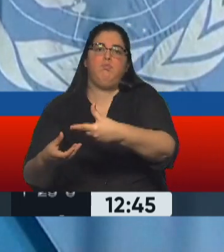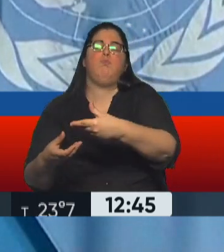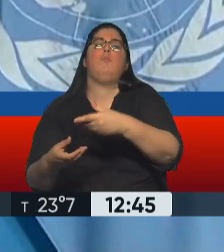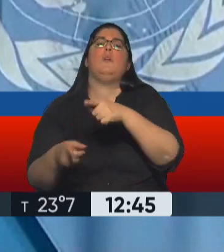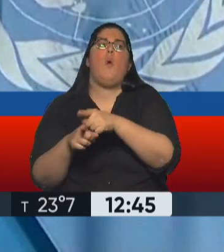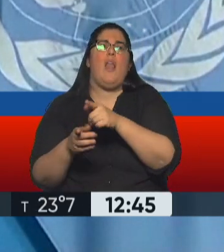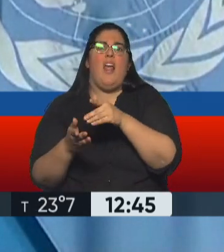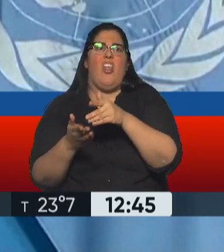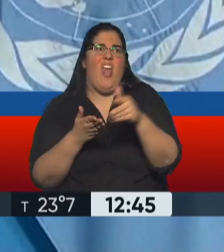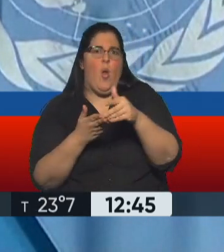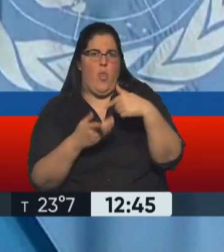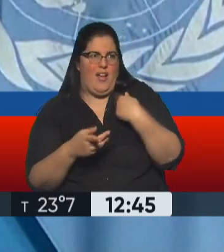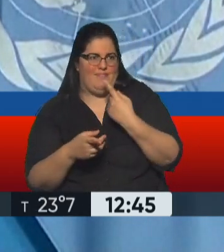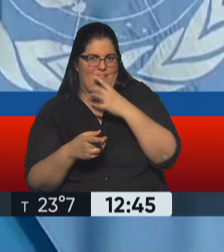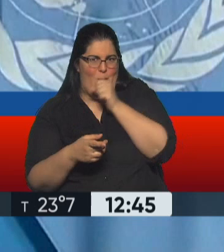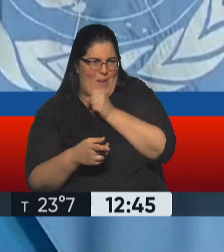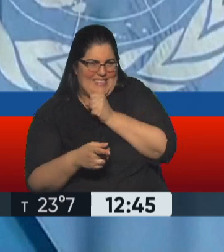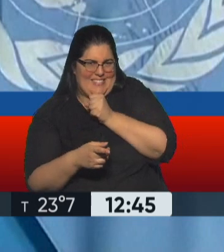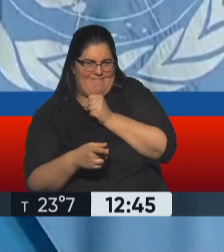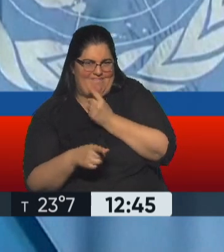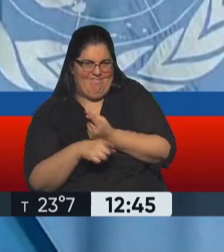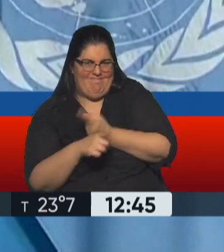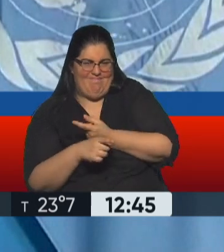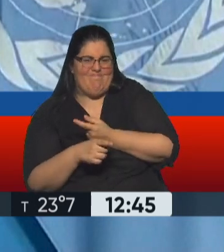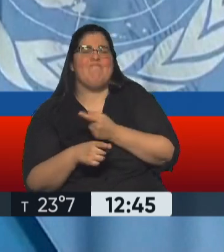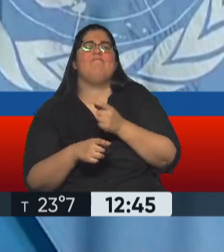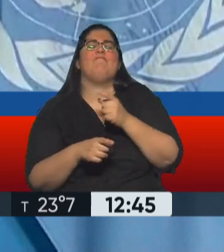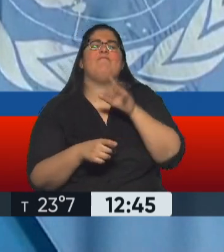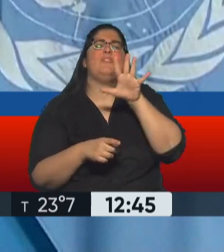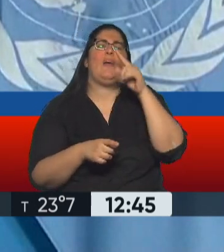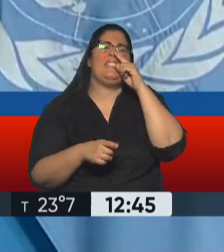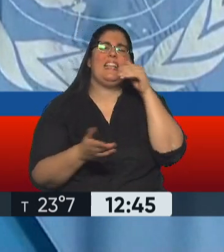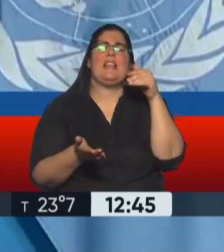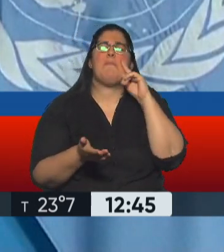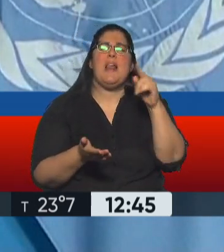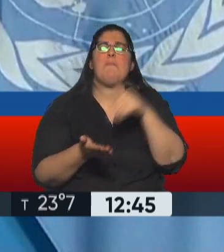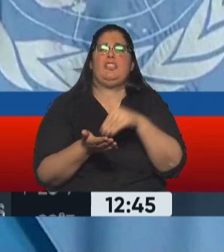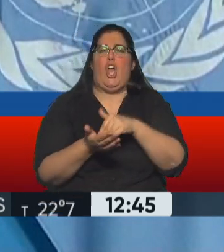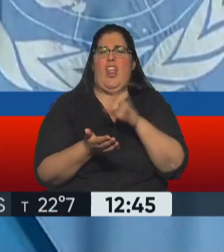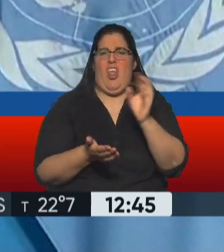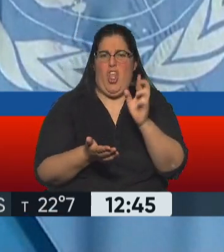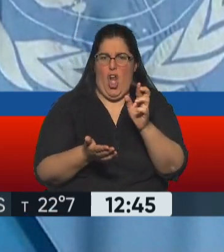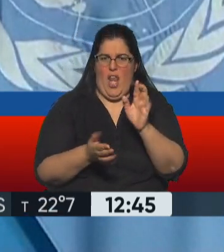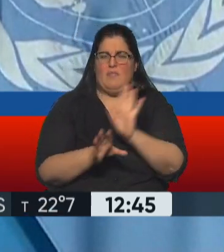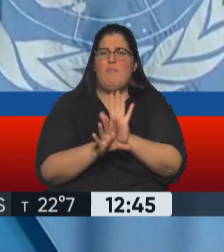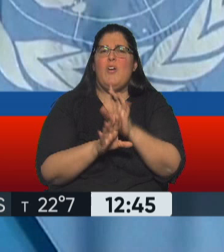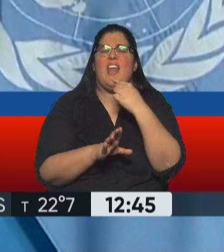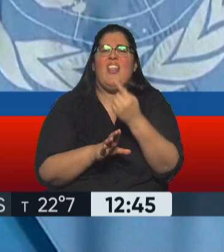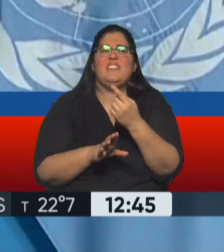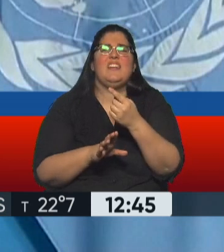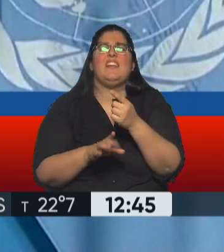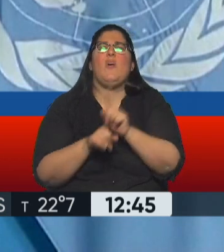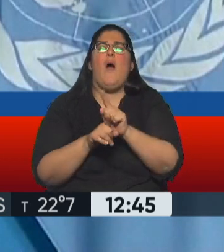deuda insostenible fueron de 57.000 millones de dólares. El equivalente a todo lo